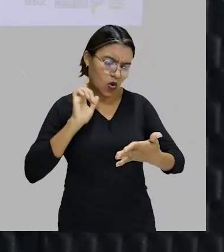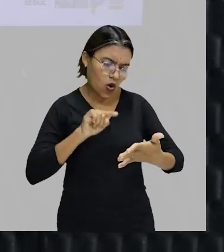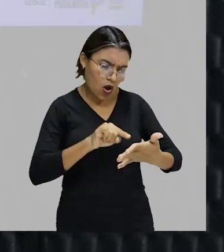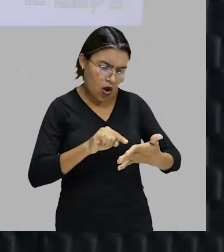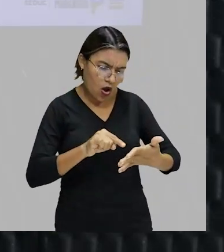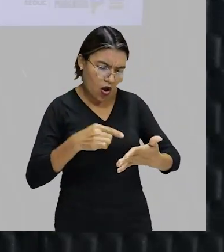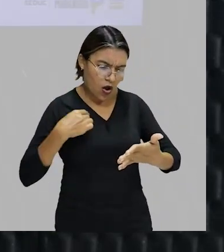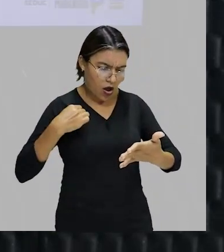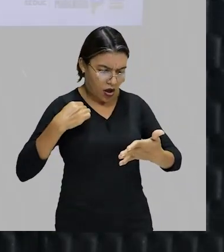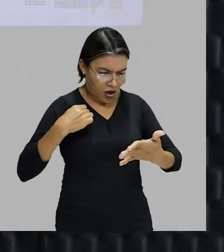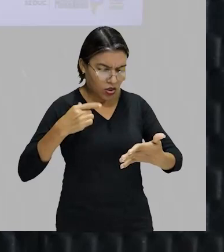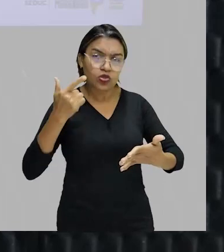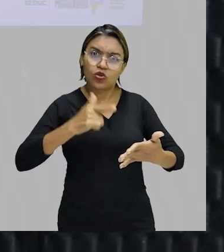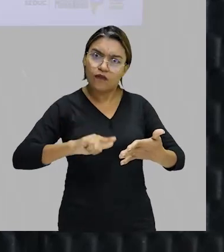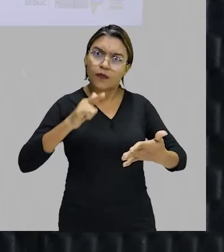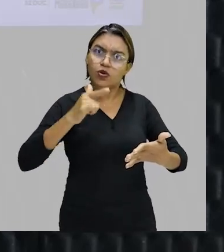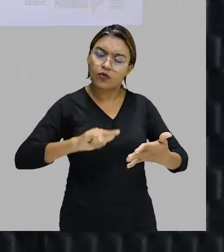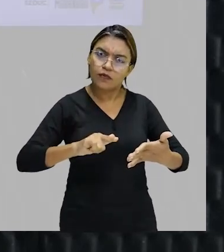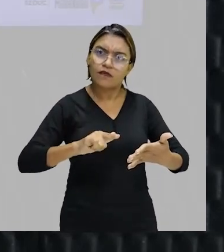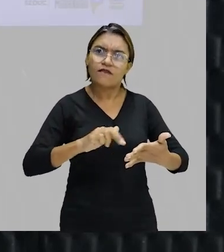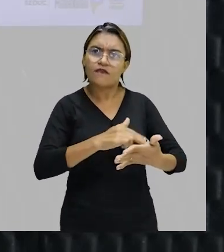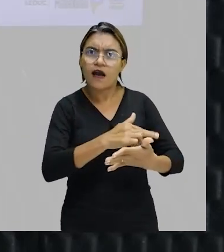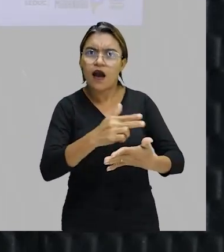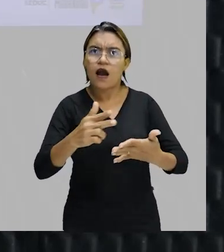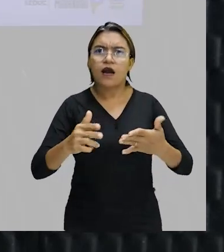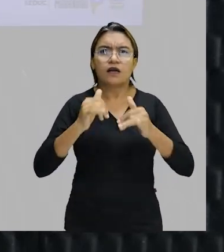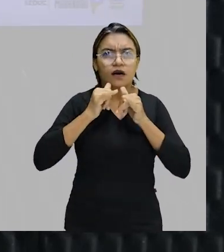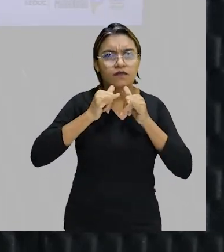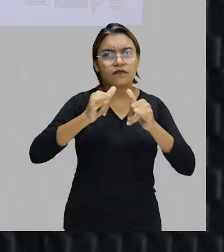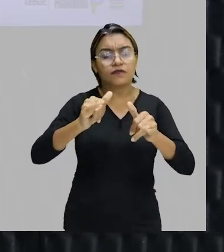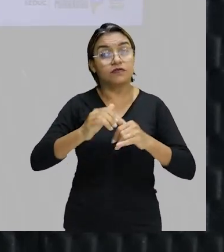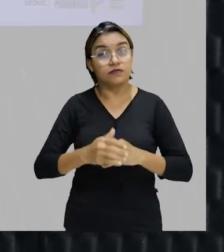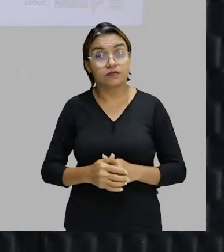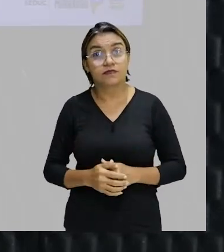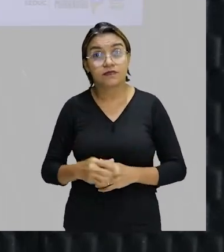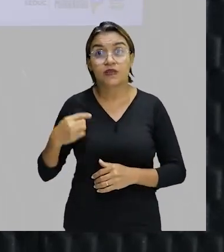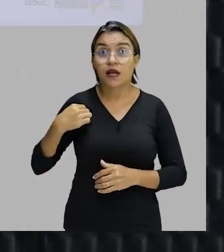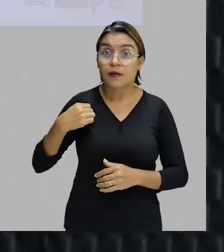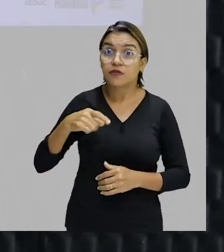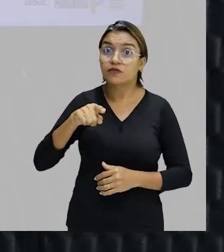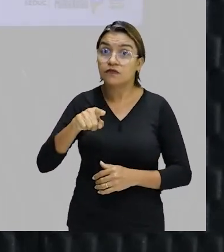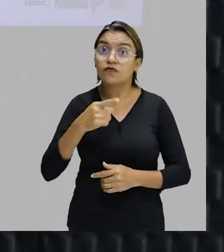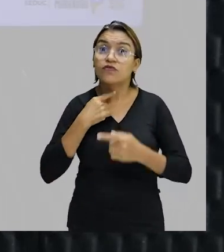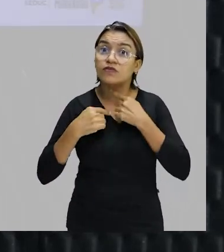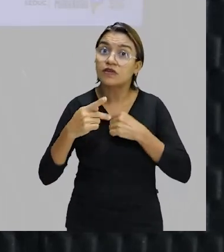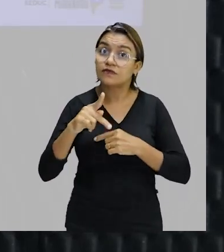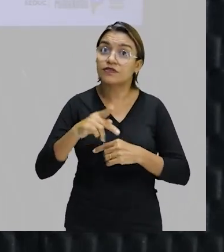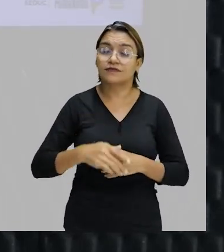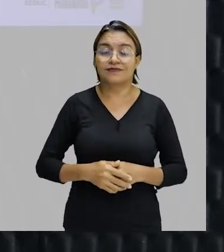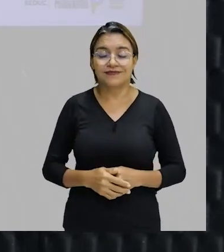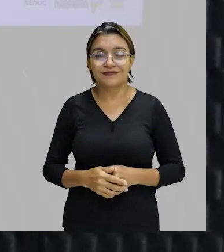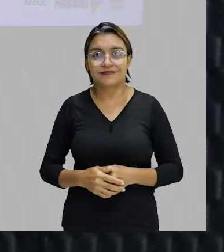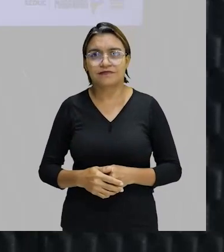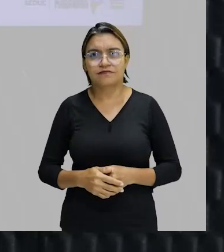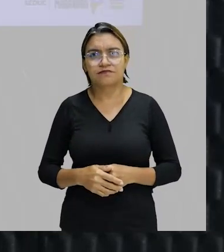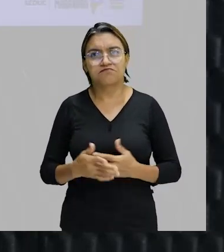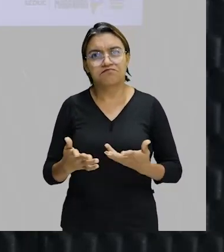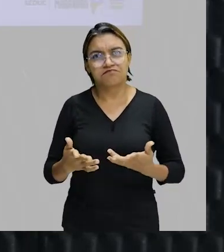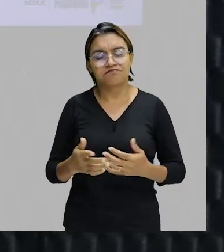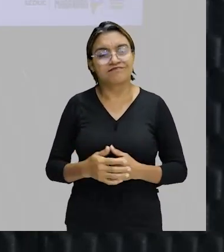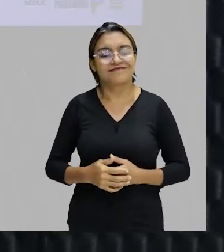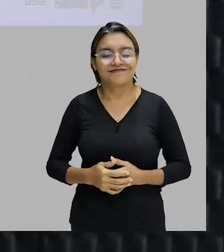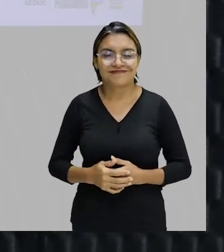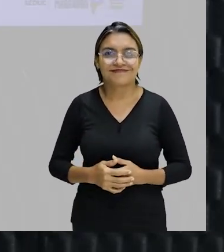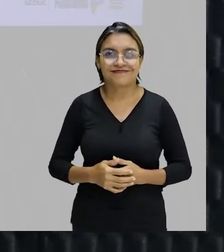tu vai abrir novamente tua página, tem vários anúncios direcionados para camisas e do jeito que tu gosta. Será que é por acaso?